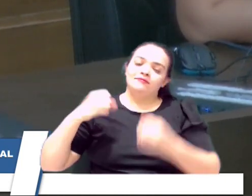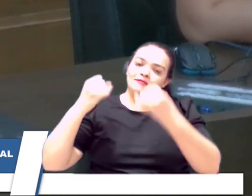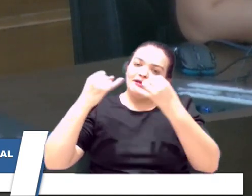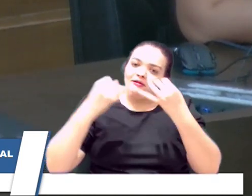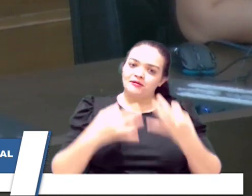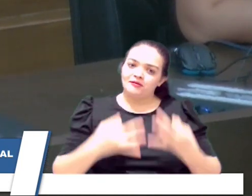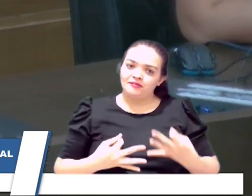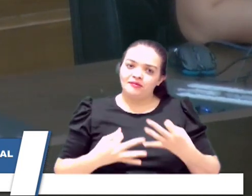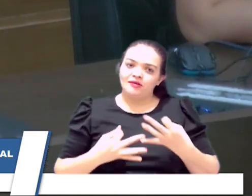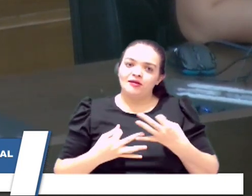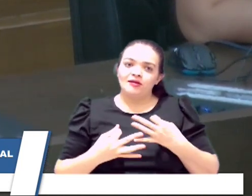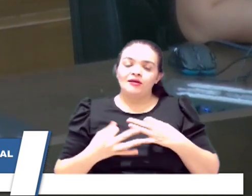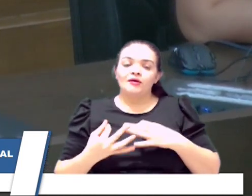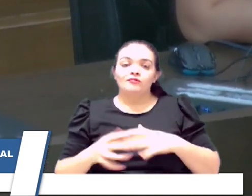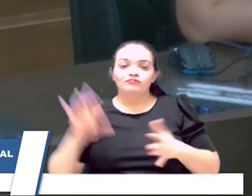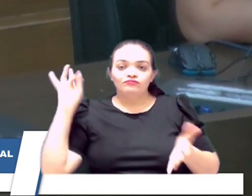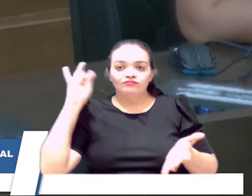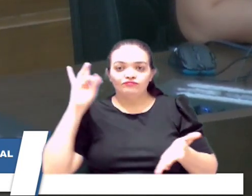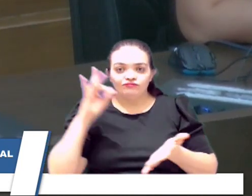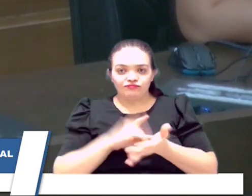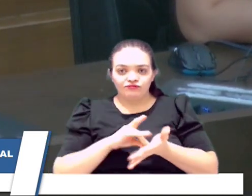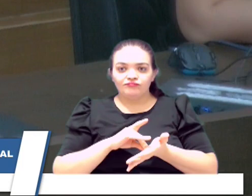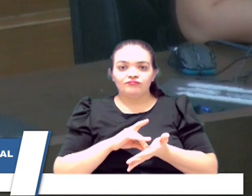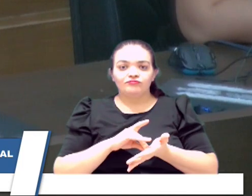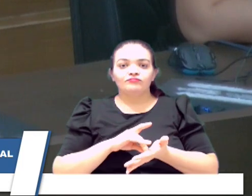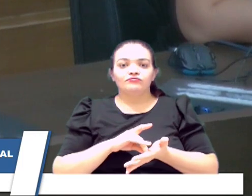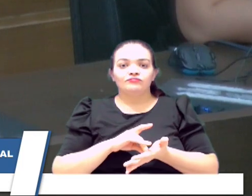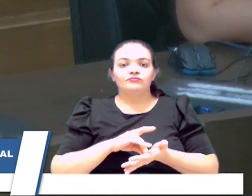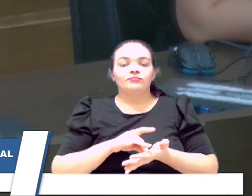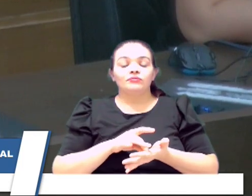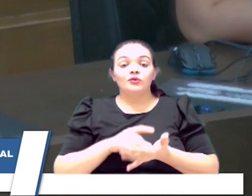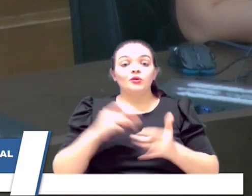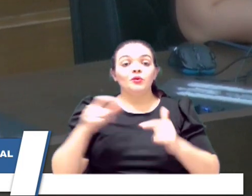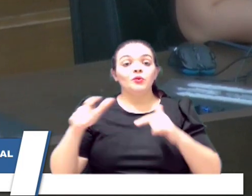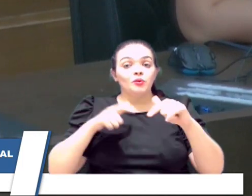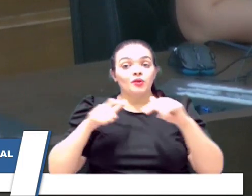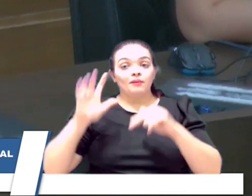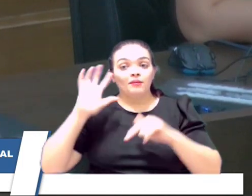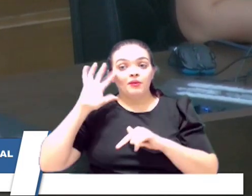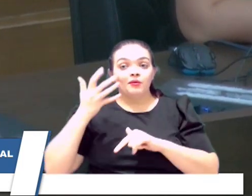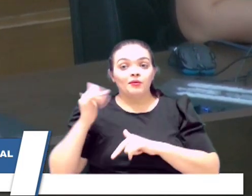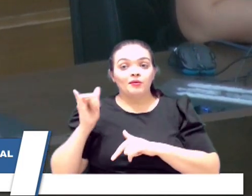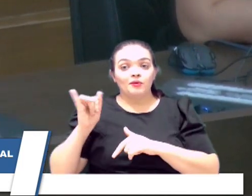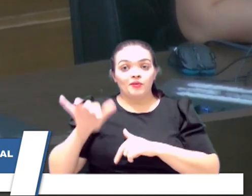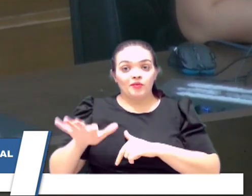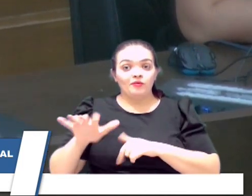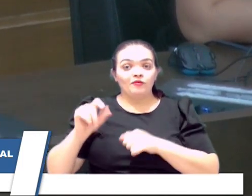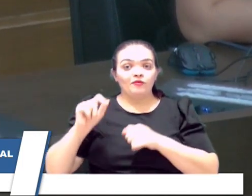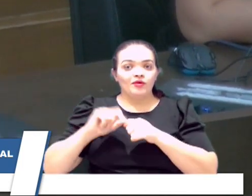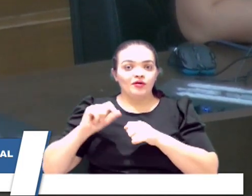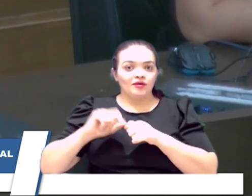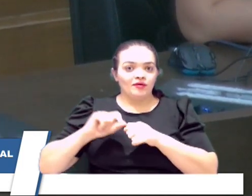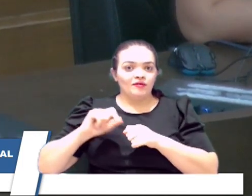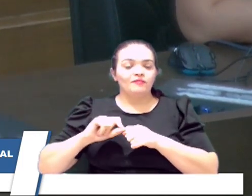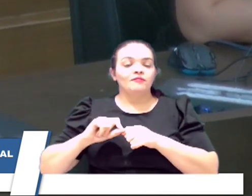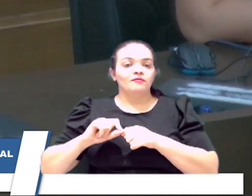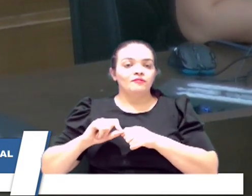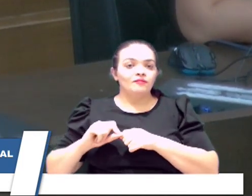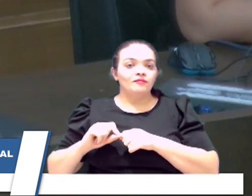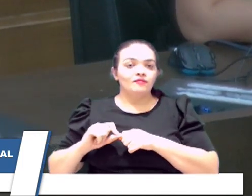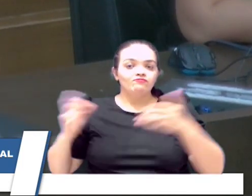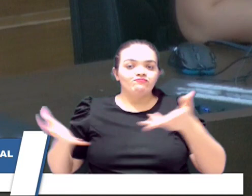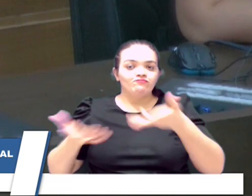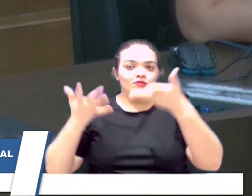vai ser mais efetivo do que o trabalho que a instituição realiza em prol da promoção da